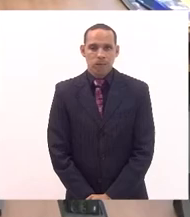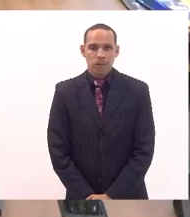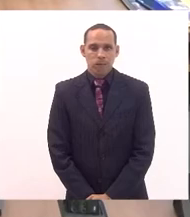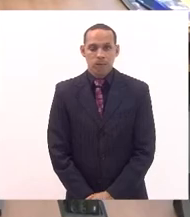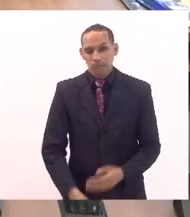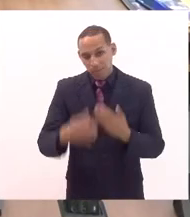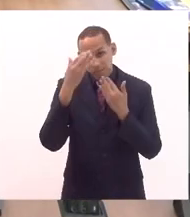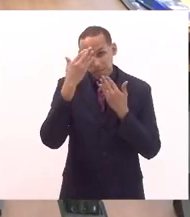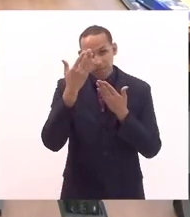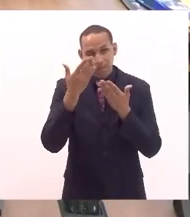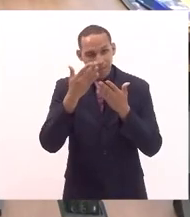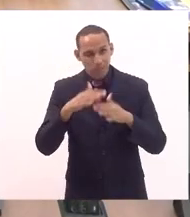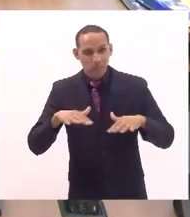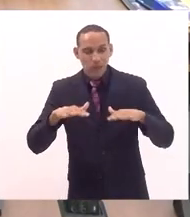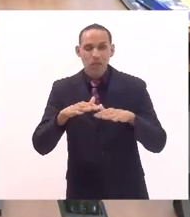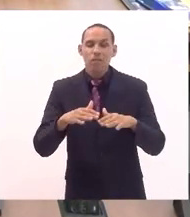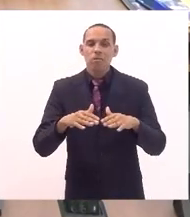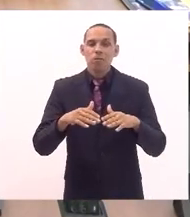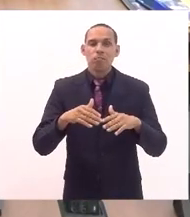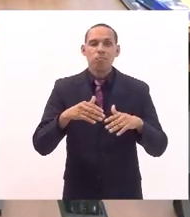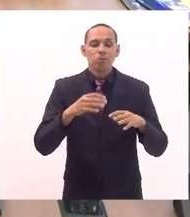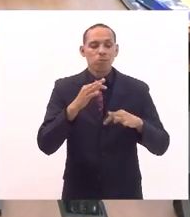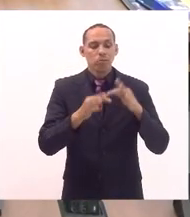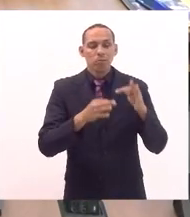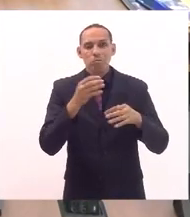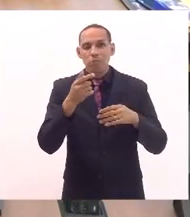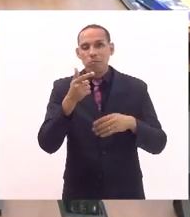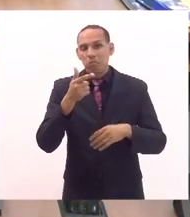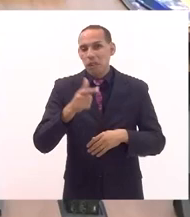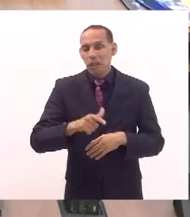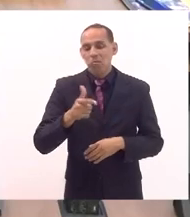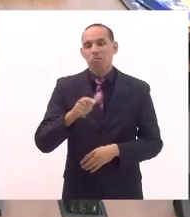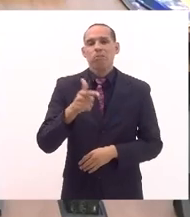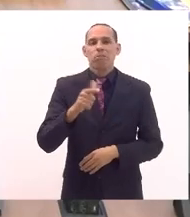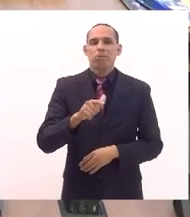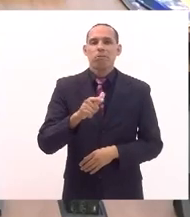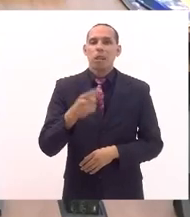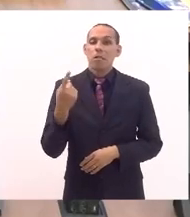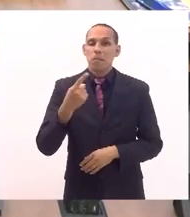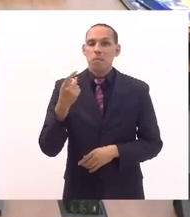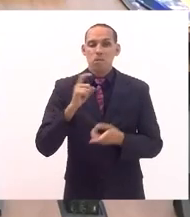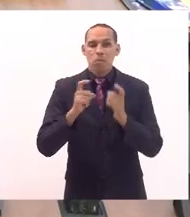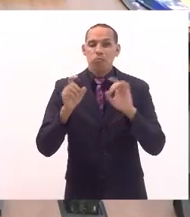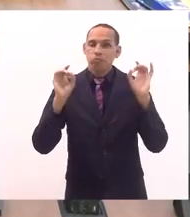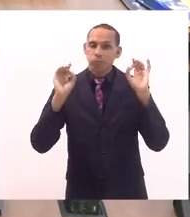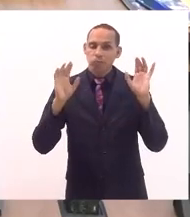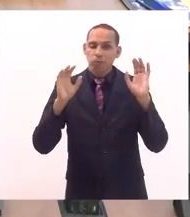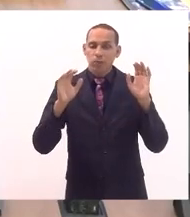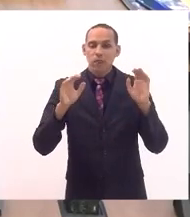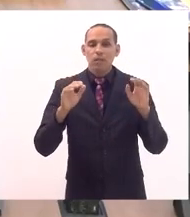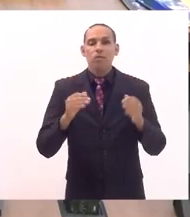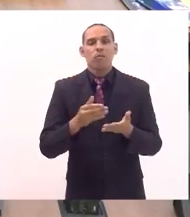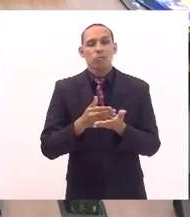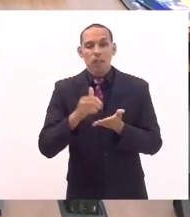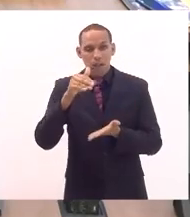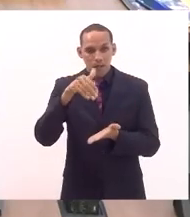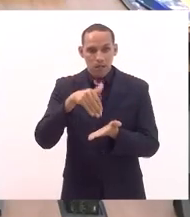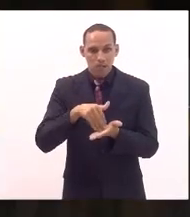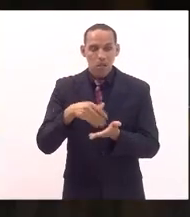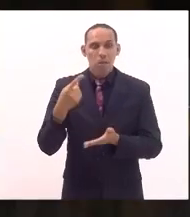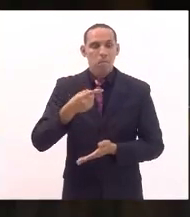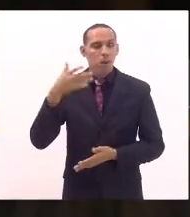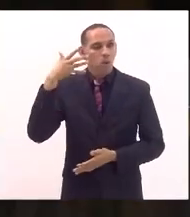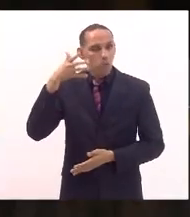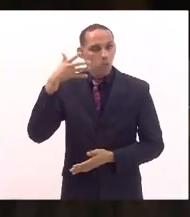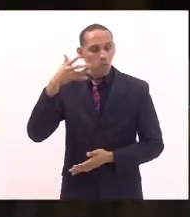e agradeço a todos nada mais havendo a tratar na primeira sessão extraordinária do dia passa o expediente final